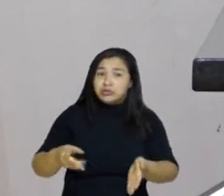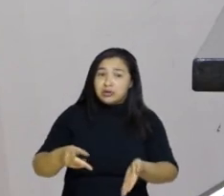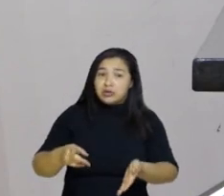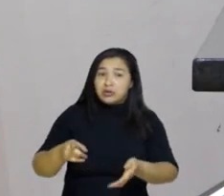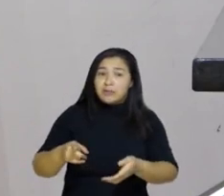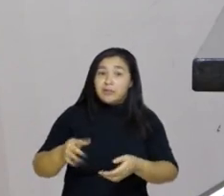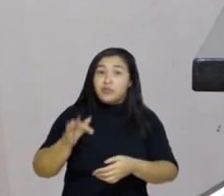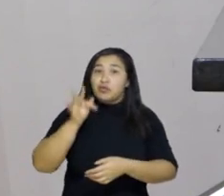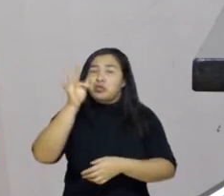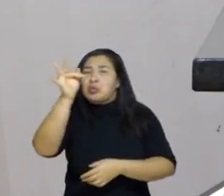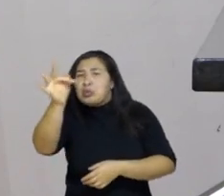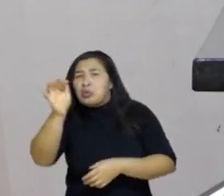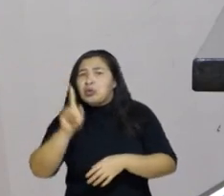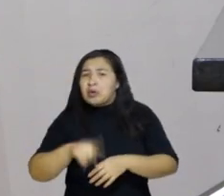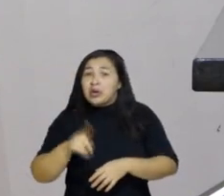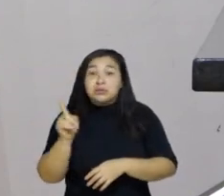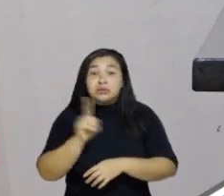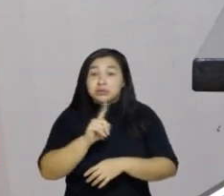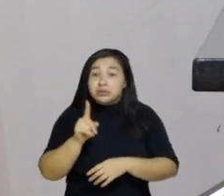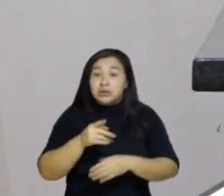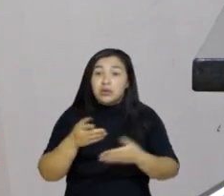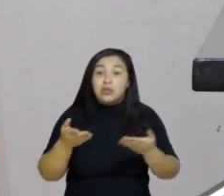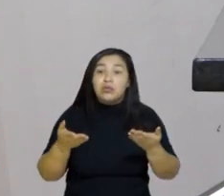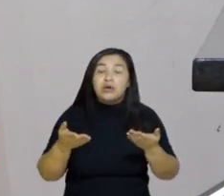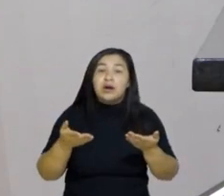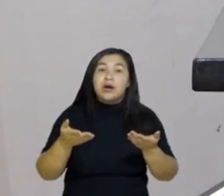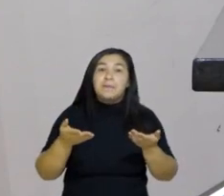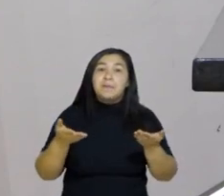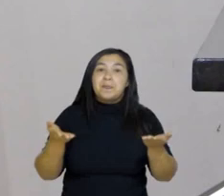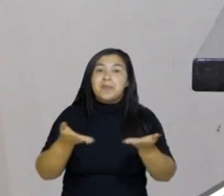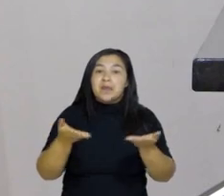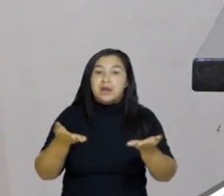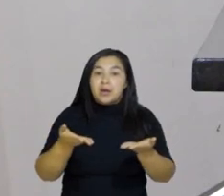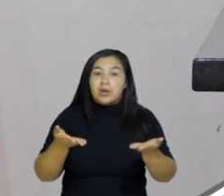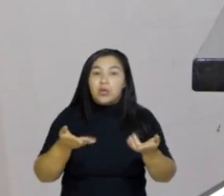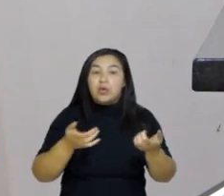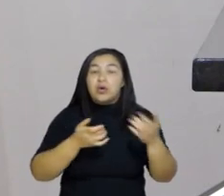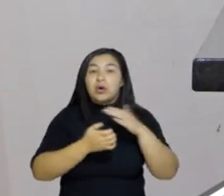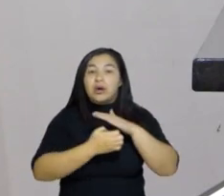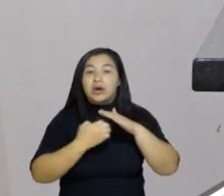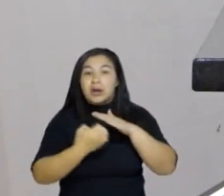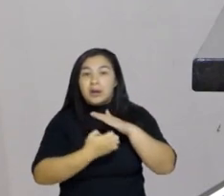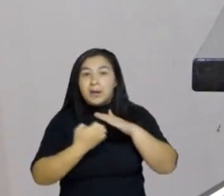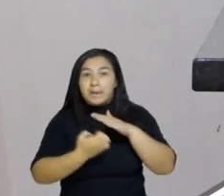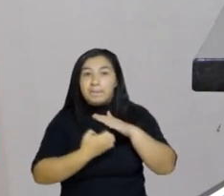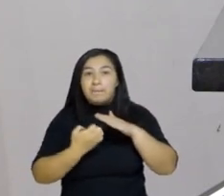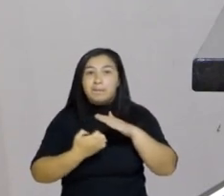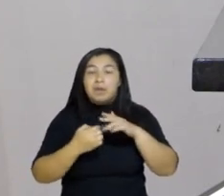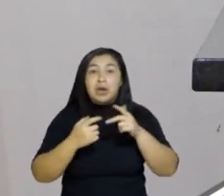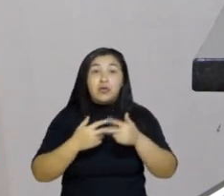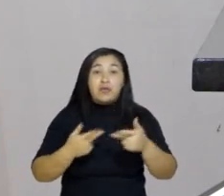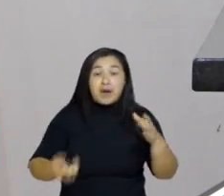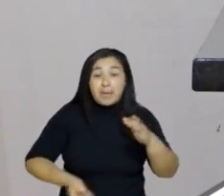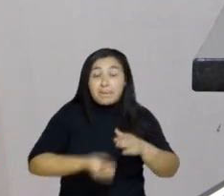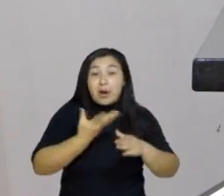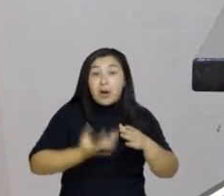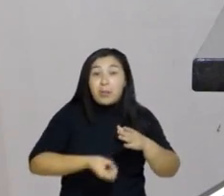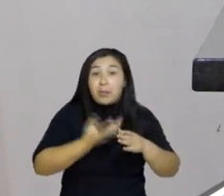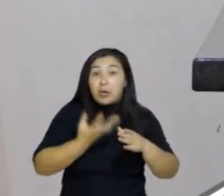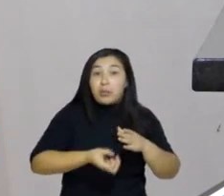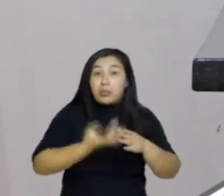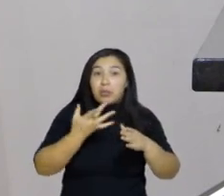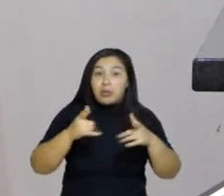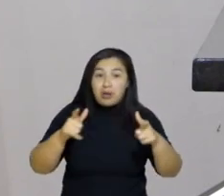está ocorrendo hoje, gerando empregos, mais de 2 mil empregos no ponto